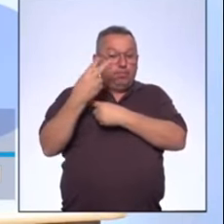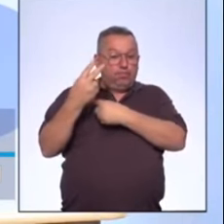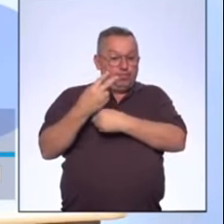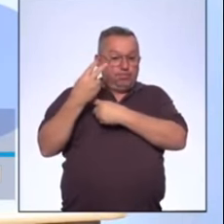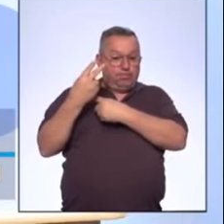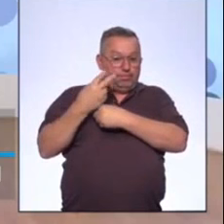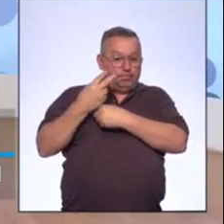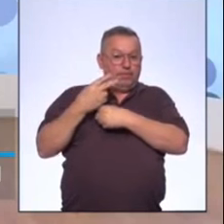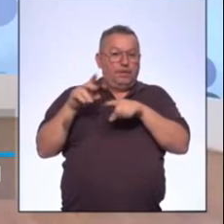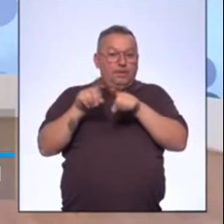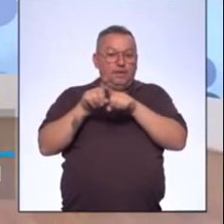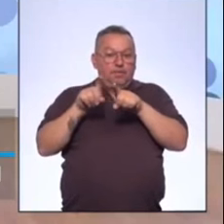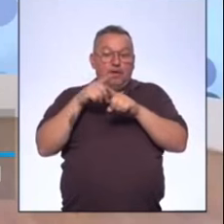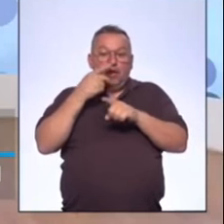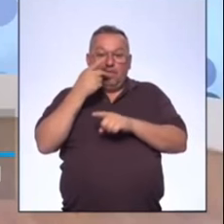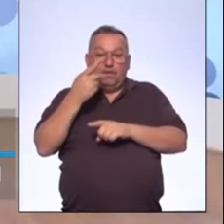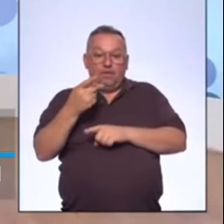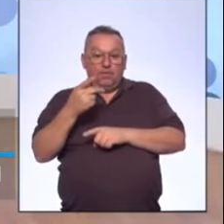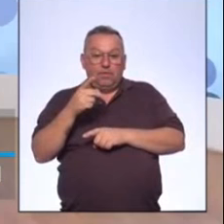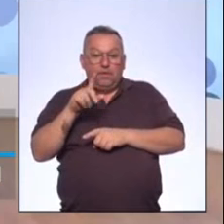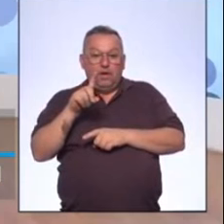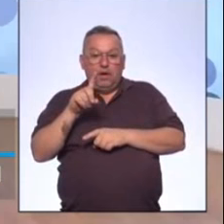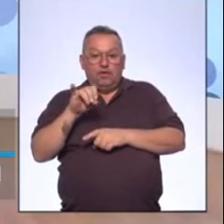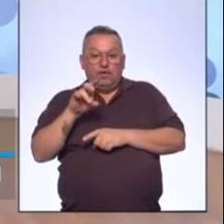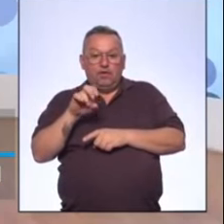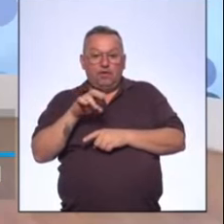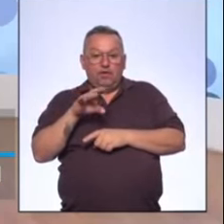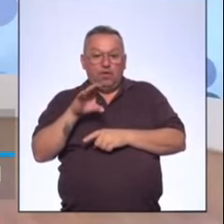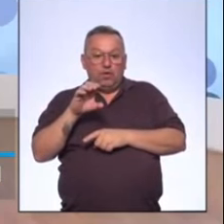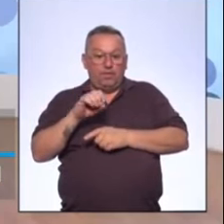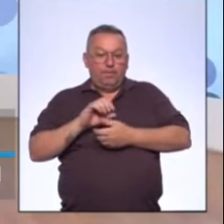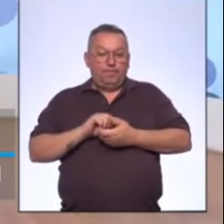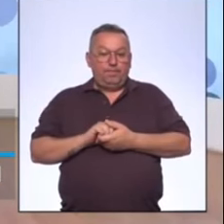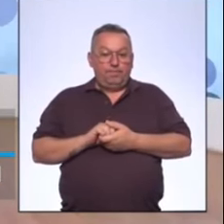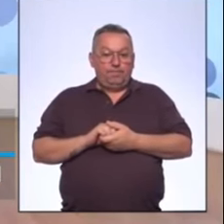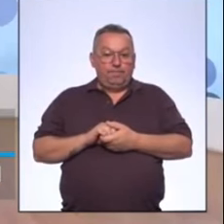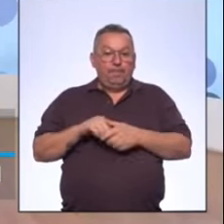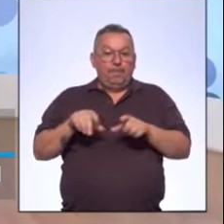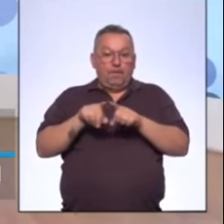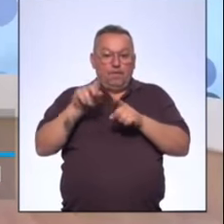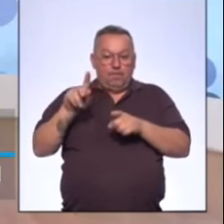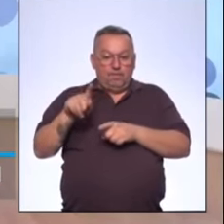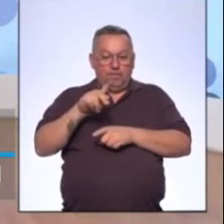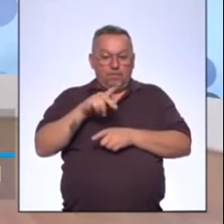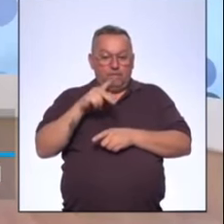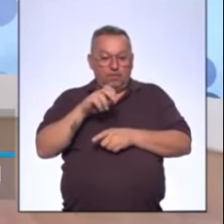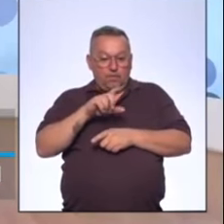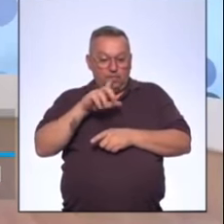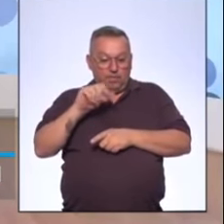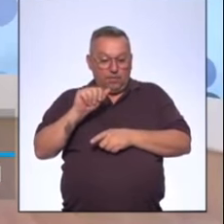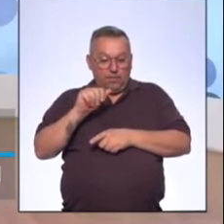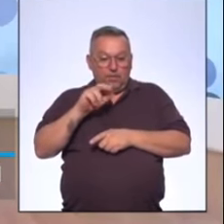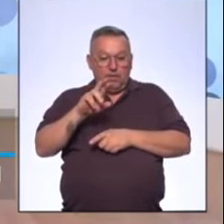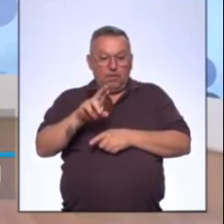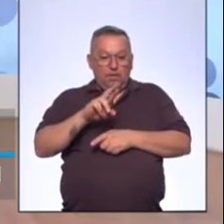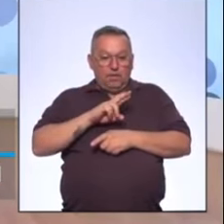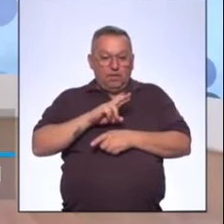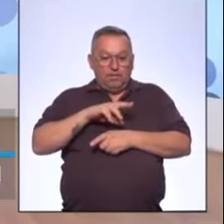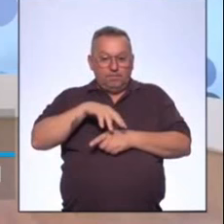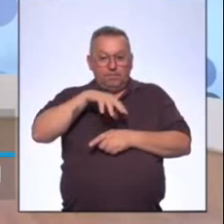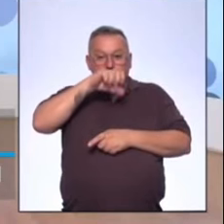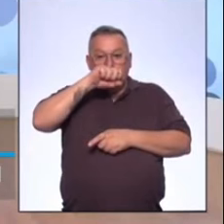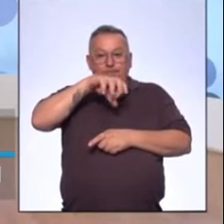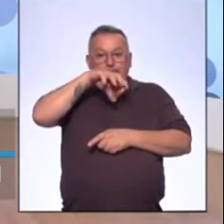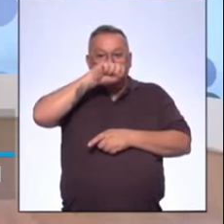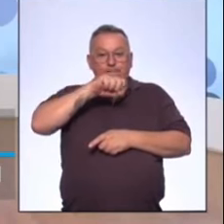perfeito. Gabriele, olha que bacana, digestório. Digestório. E o professor Paulo e a Nayara responderam respiratório.